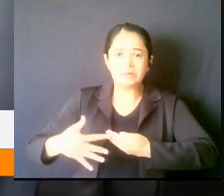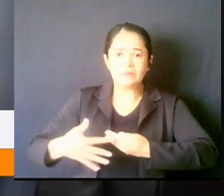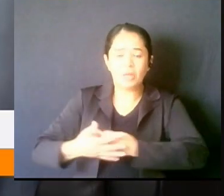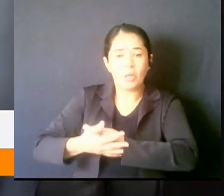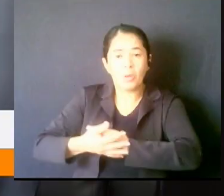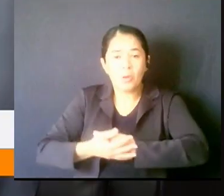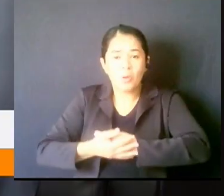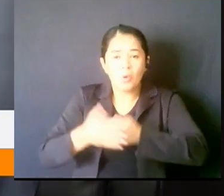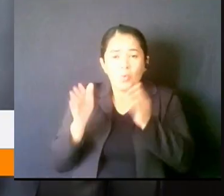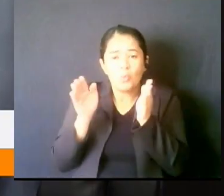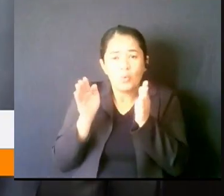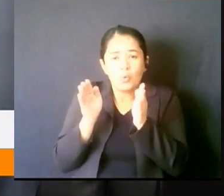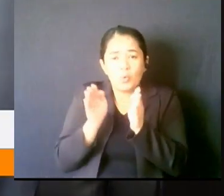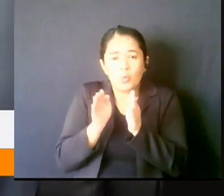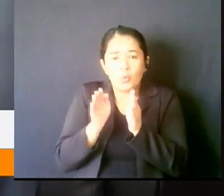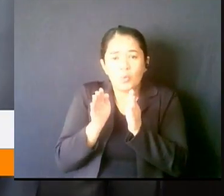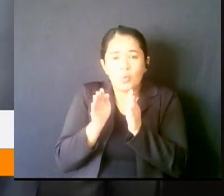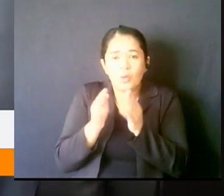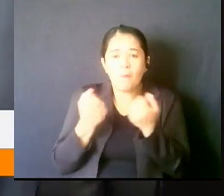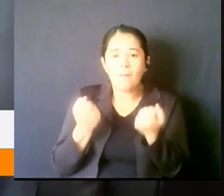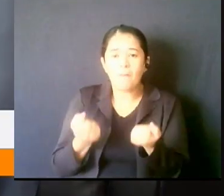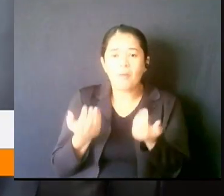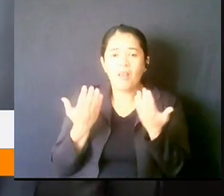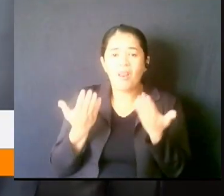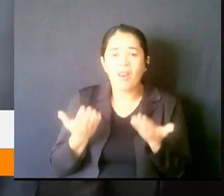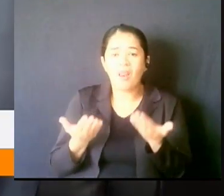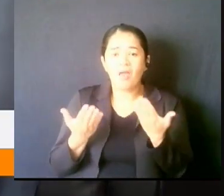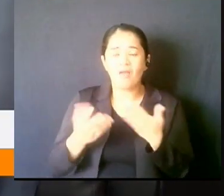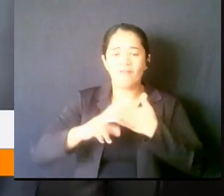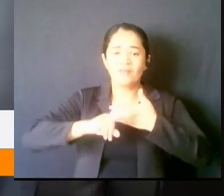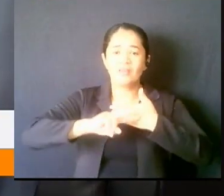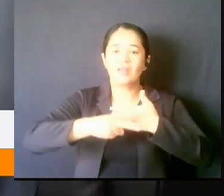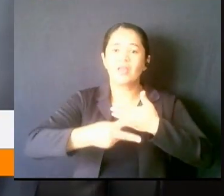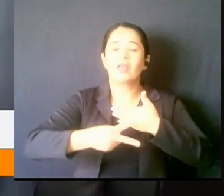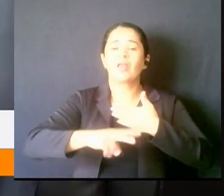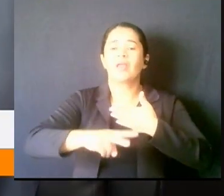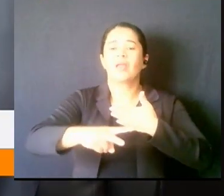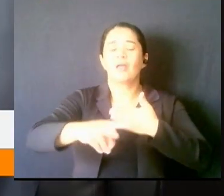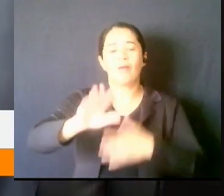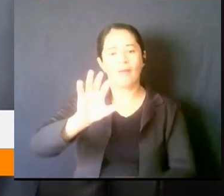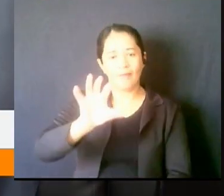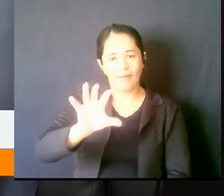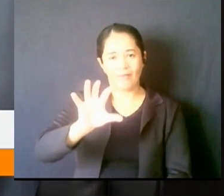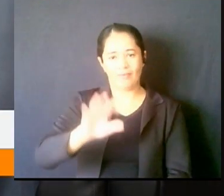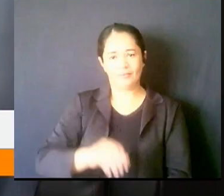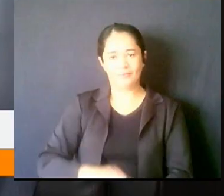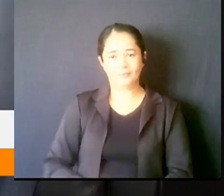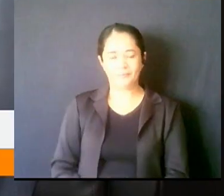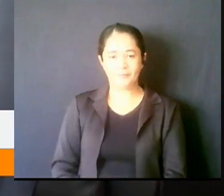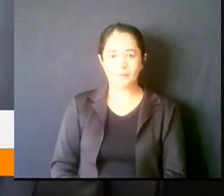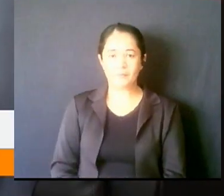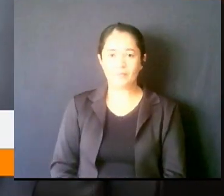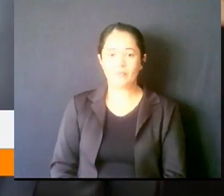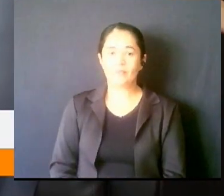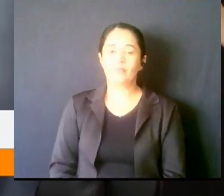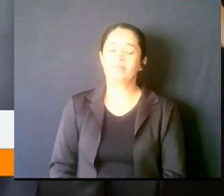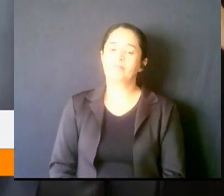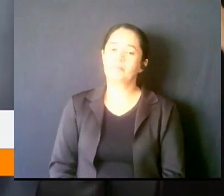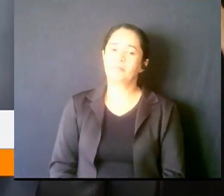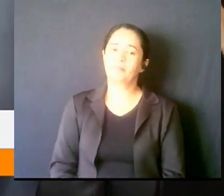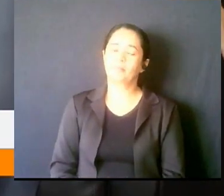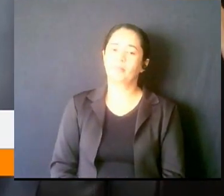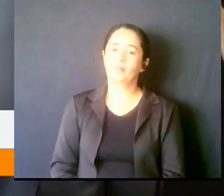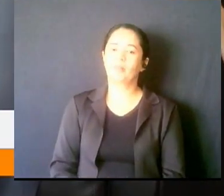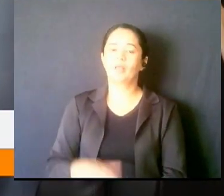ganhado mais peso. Isso tem consequências para a vida futura dessas crianças. E para a mãe, a gente